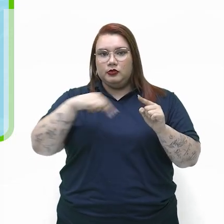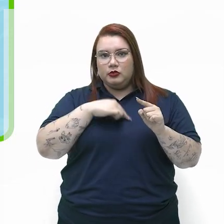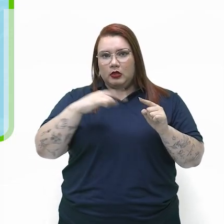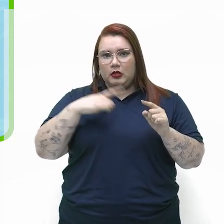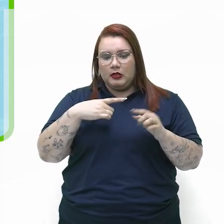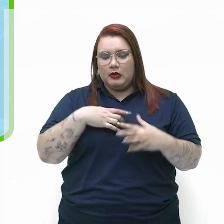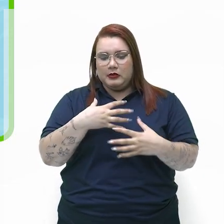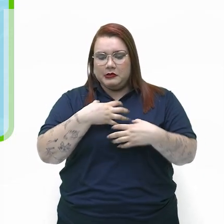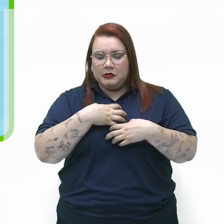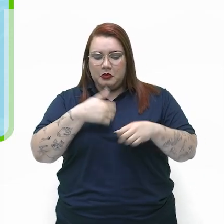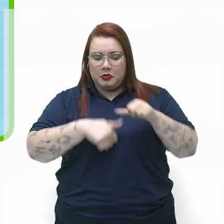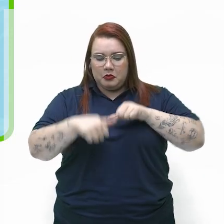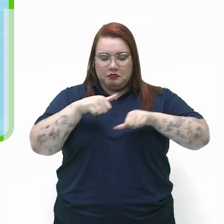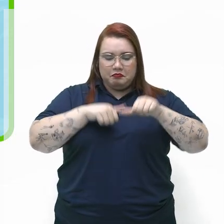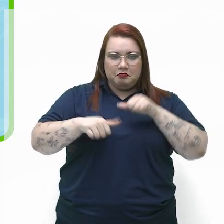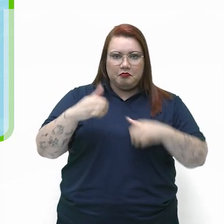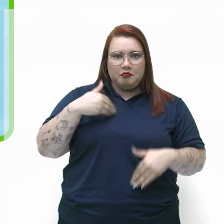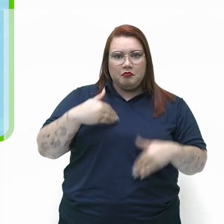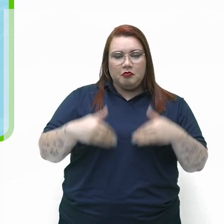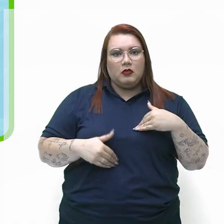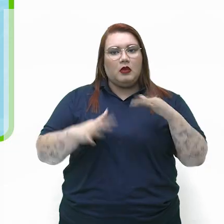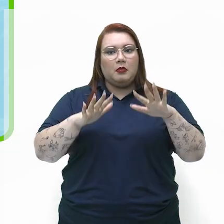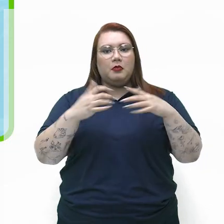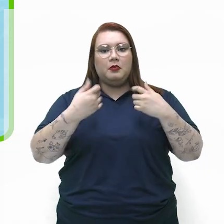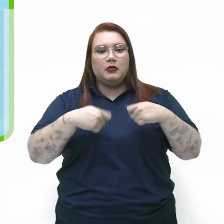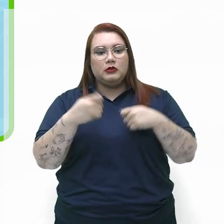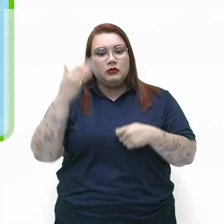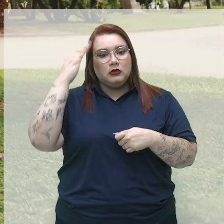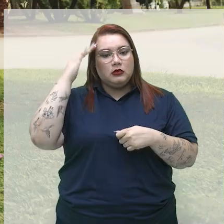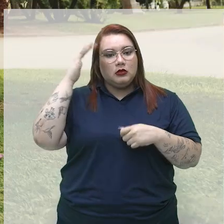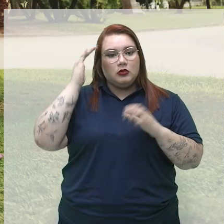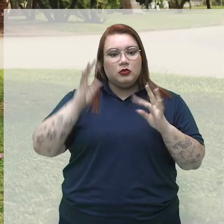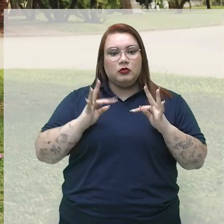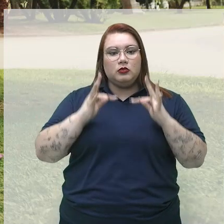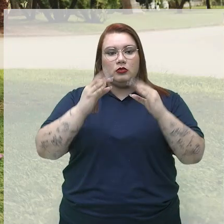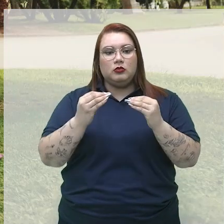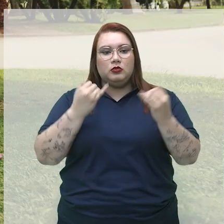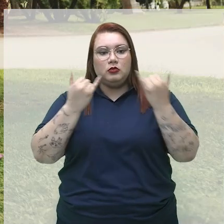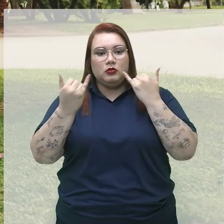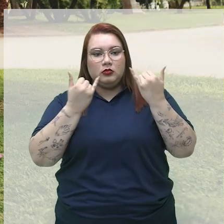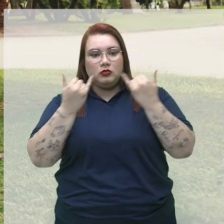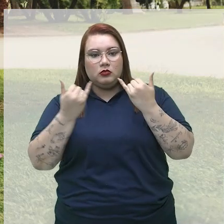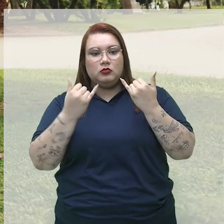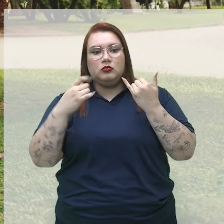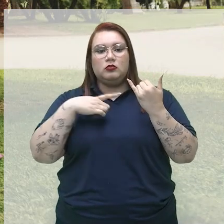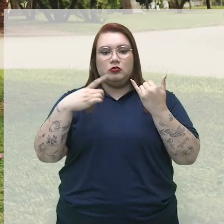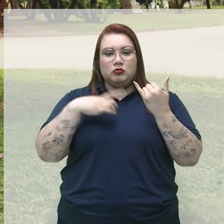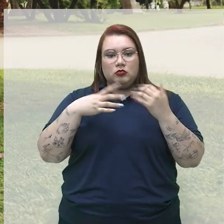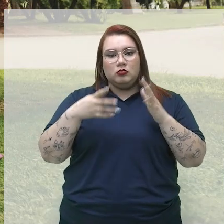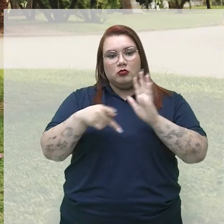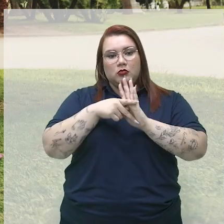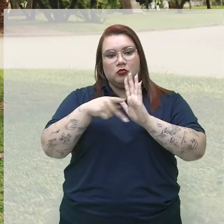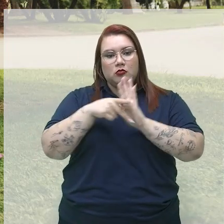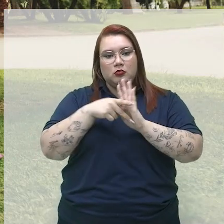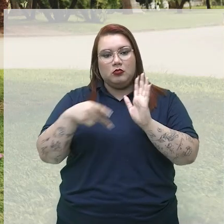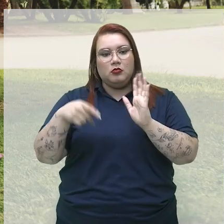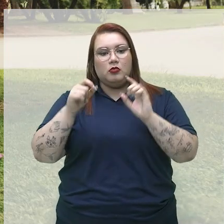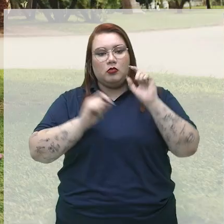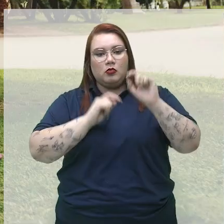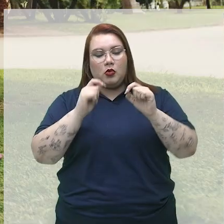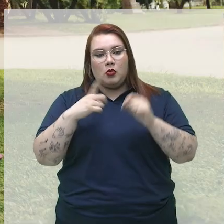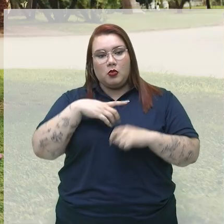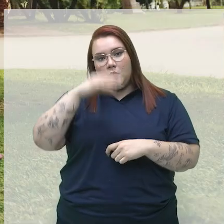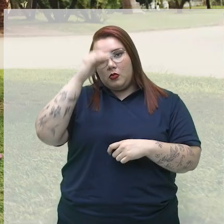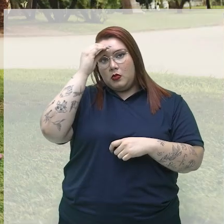enquanto a gente está sofrendo mudanças, né, nós também precisamos entender que todas essas informações, elas vêm